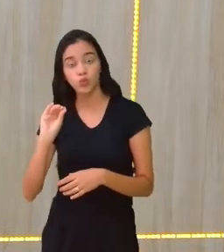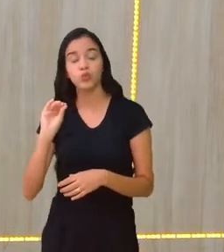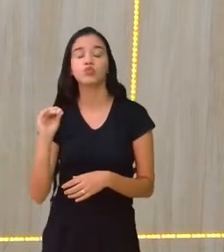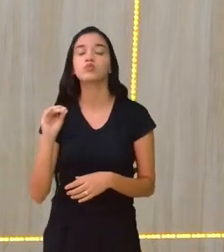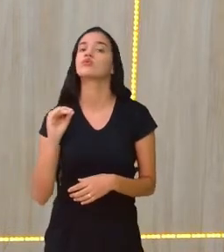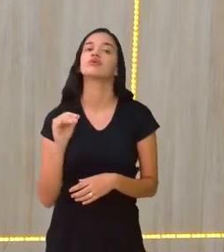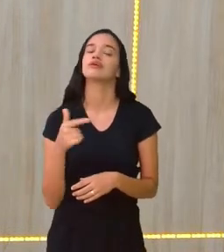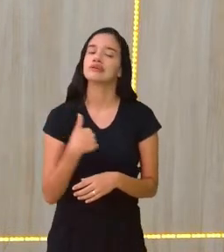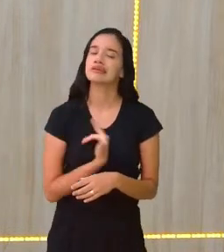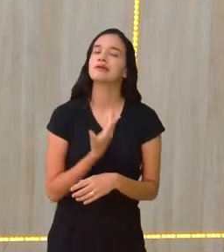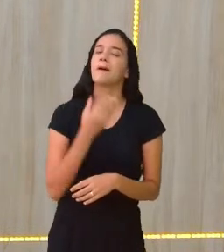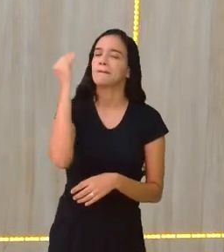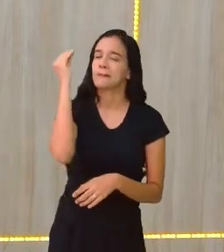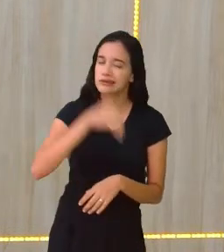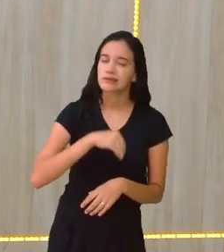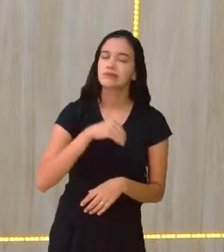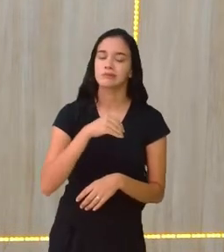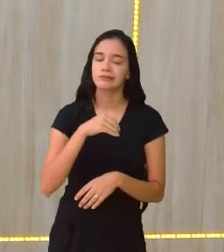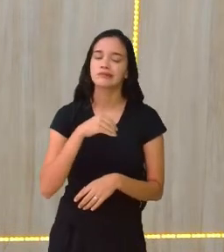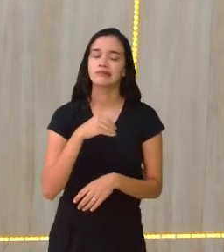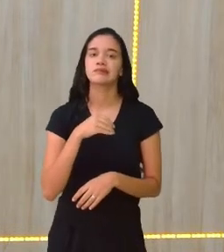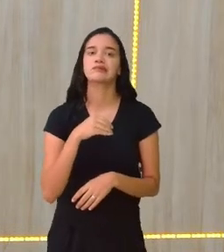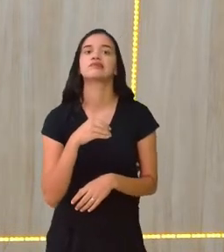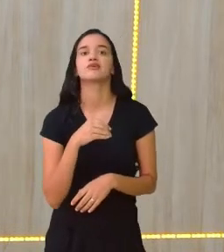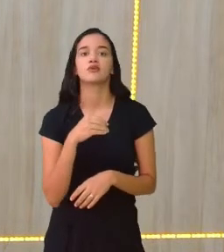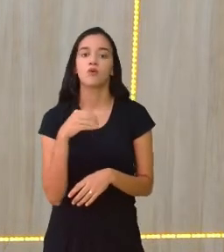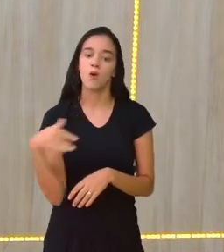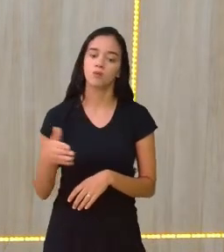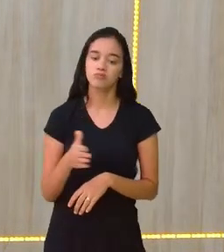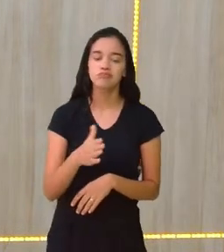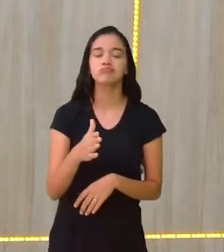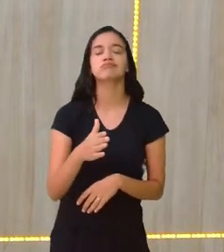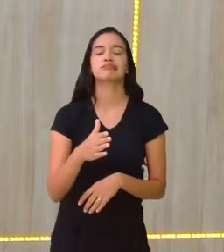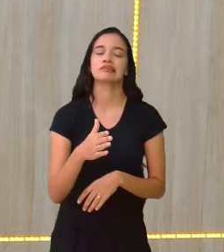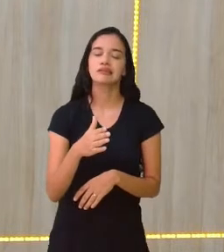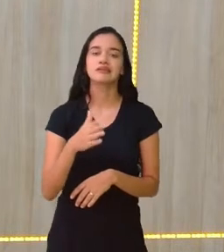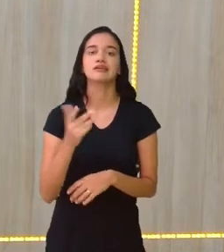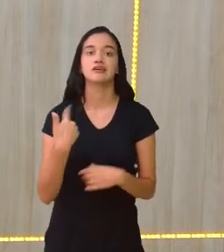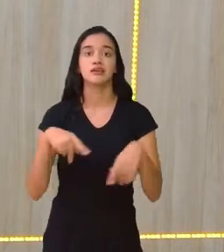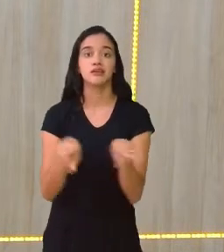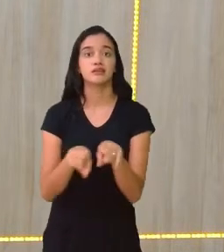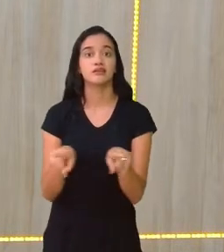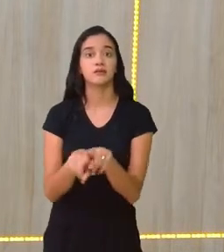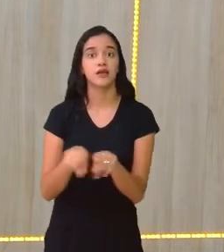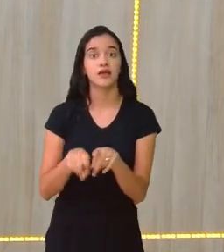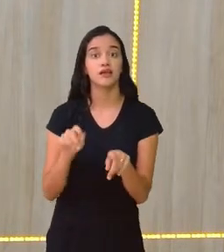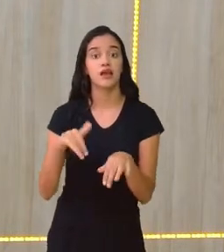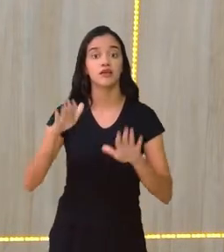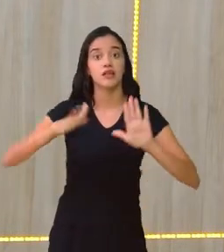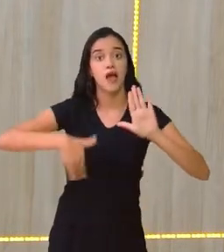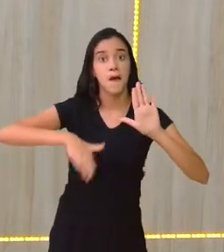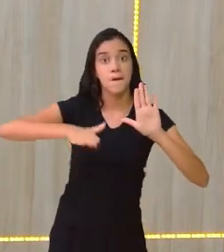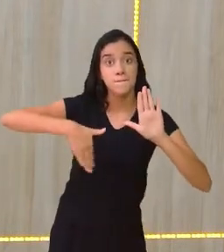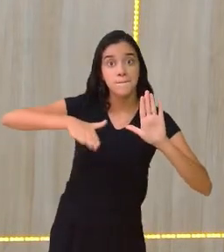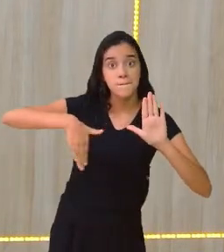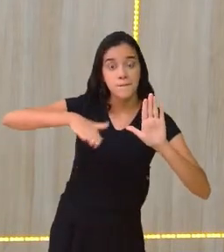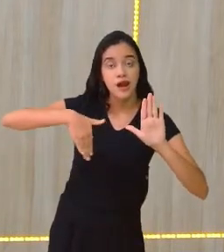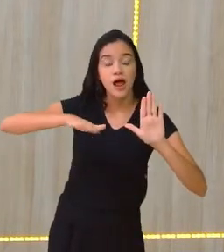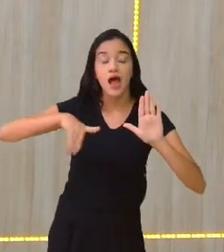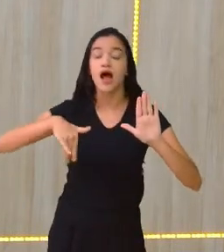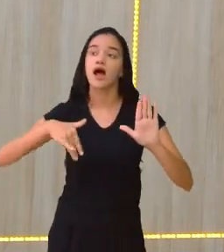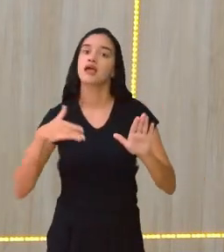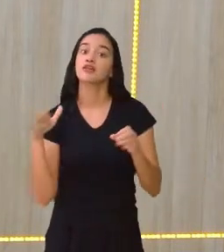atrás, e isso prejudicou bastante aí a vida marinha, né? E também aqui no litoral, né? Na praia estava cheio, né,